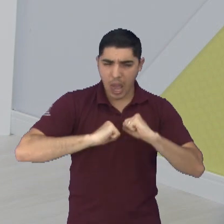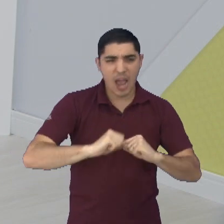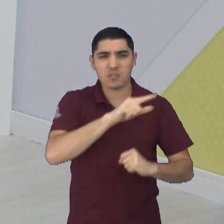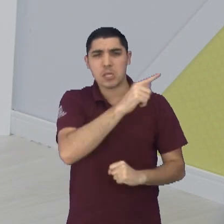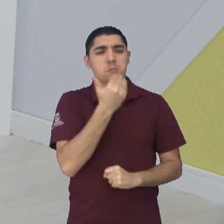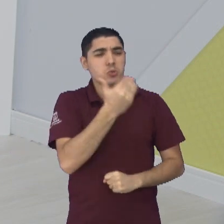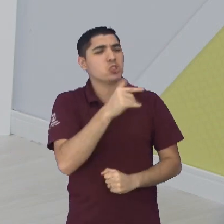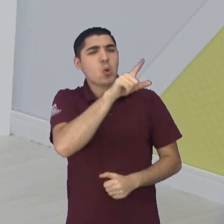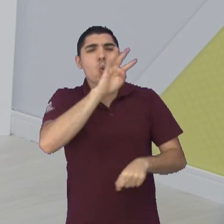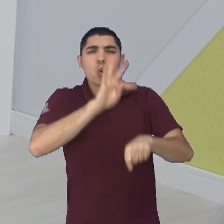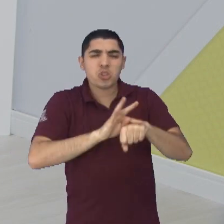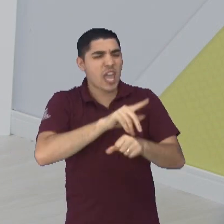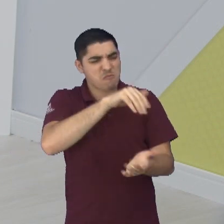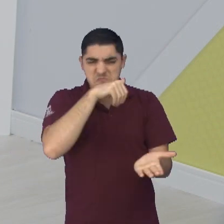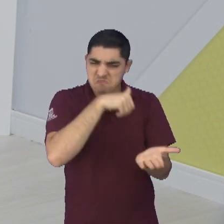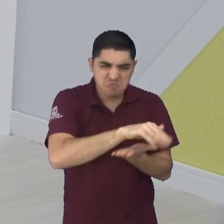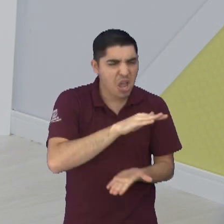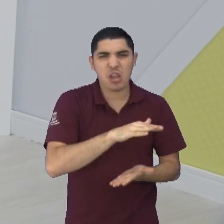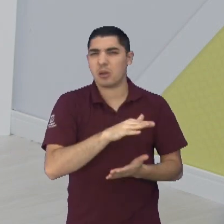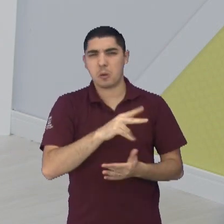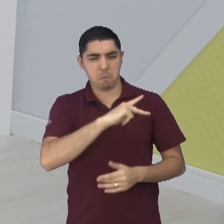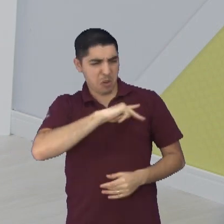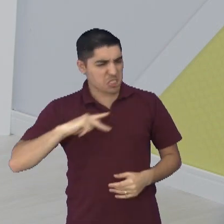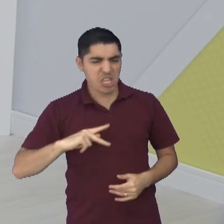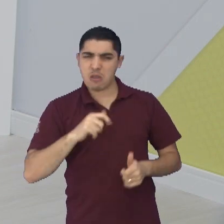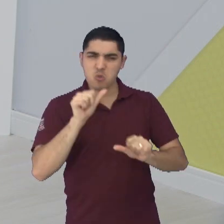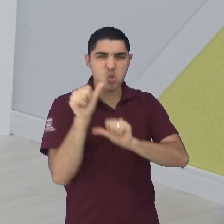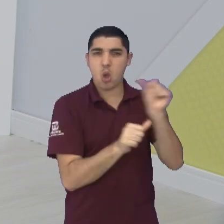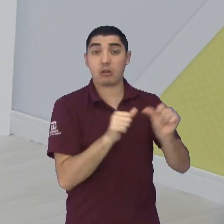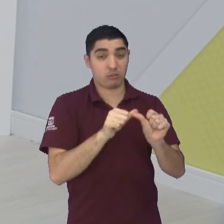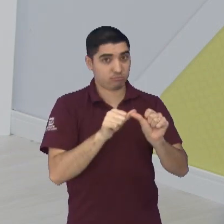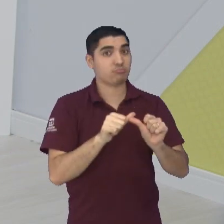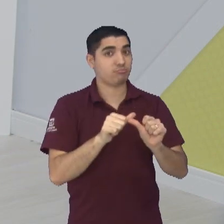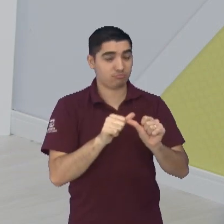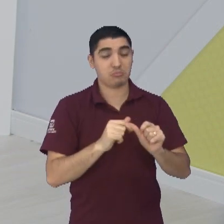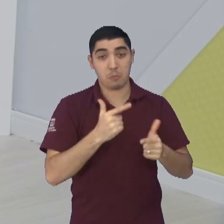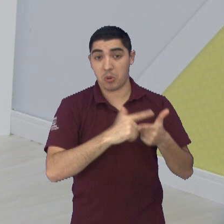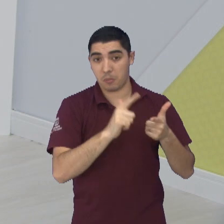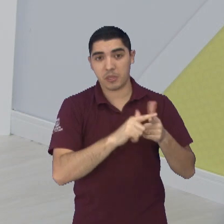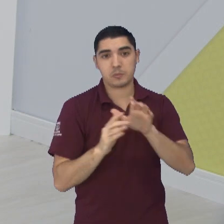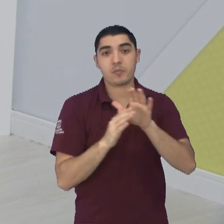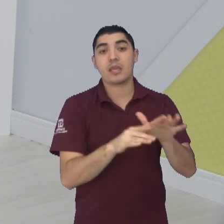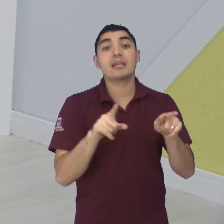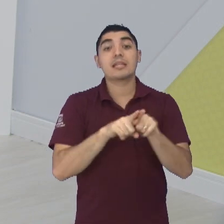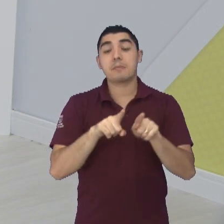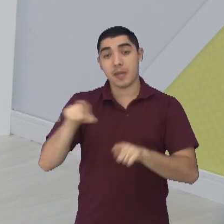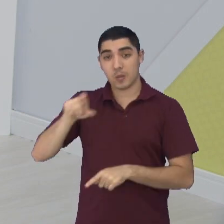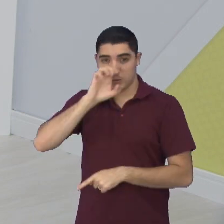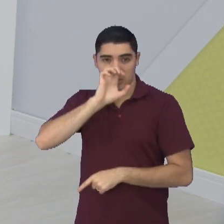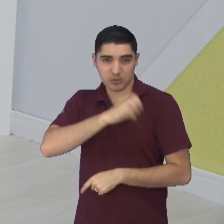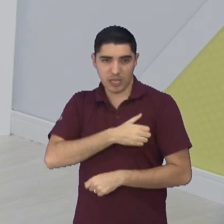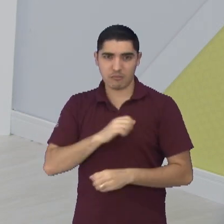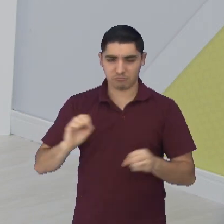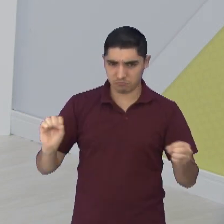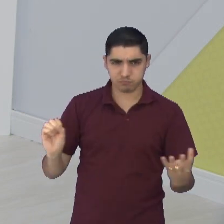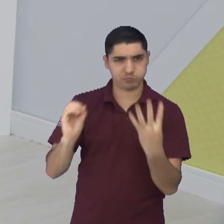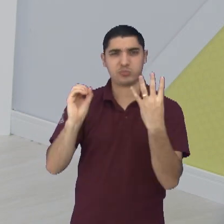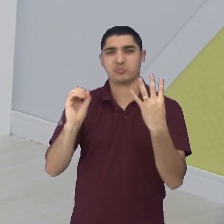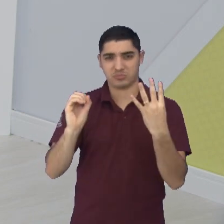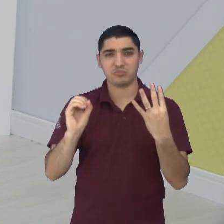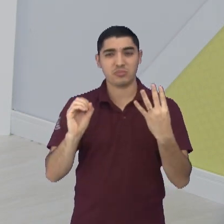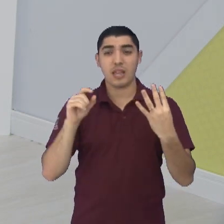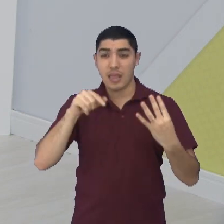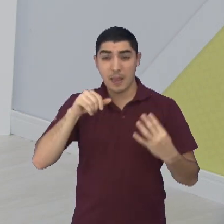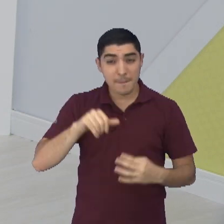time, do presidente, está uma balbúrdia por lá. 4-0 São José, já tinha vencido lá em Marília, sacramentou aqui, o jogo